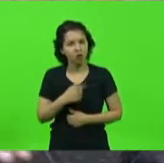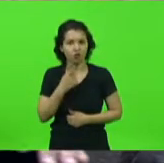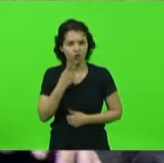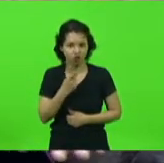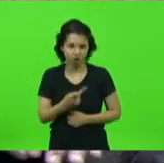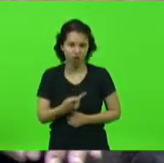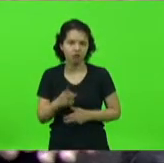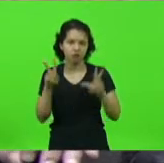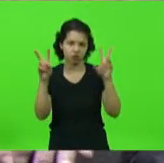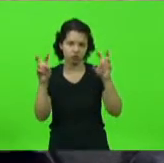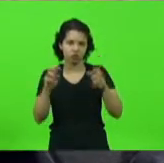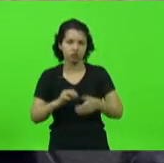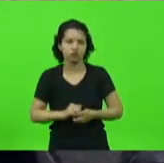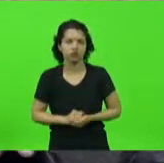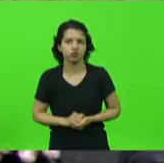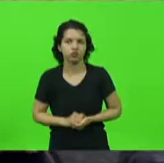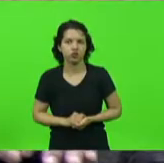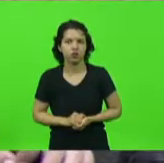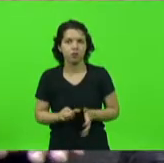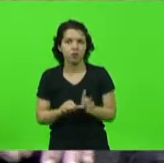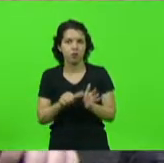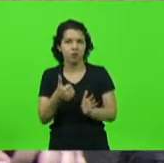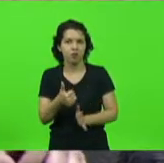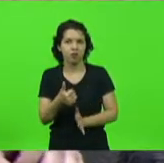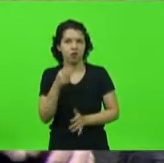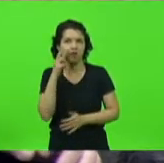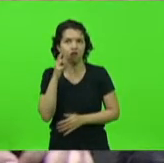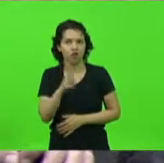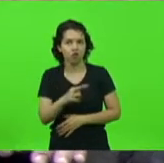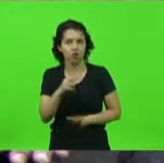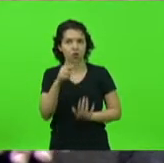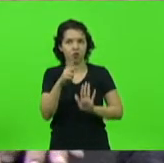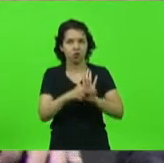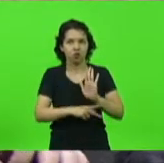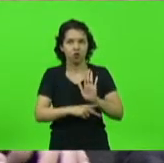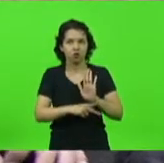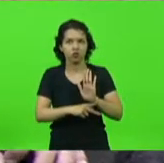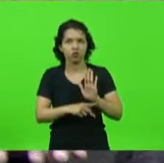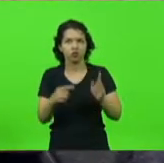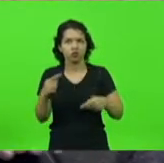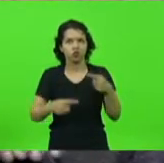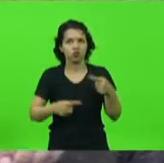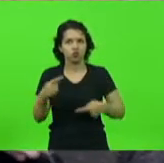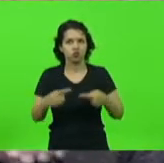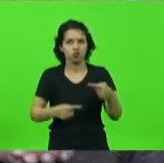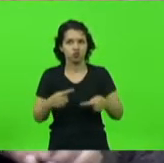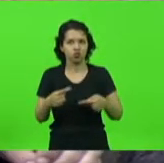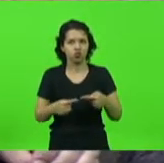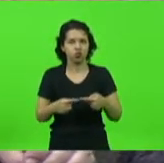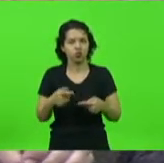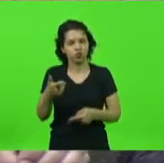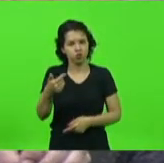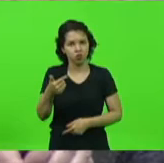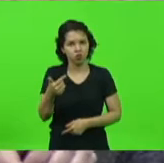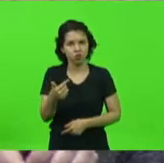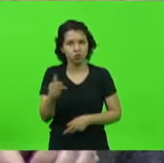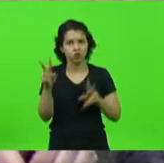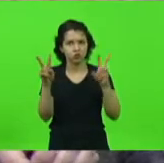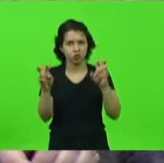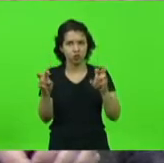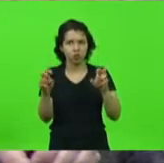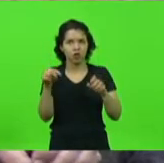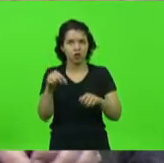esse assunto. Primeira vez que eu vi esse projeto ali, que se tratava de reposição, esse projeto 12, quando chegou nessa